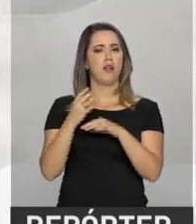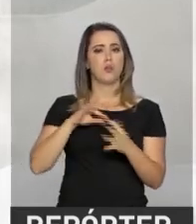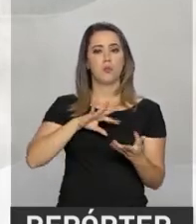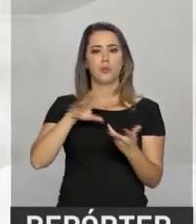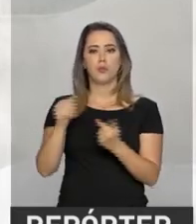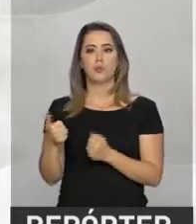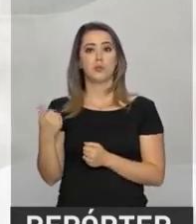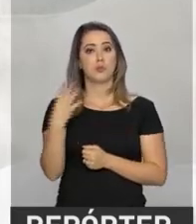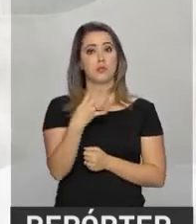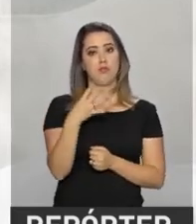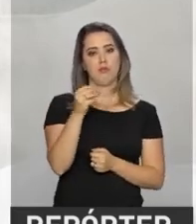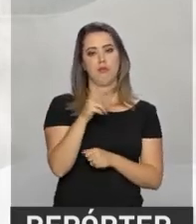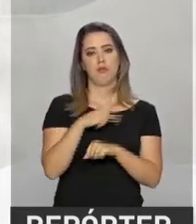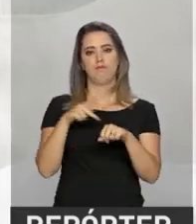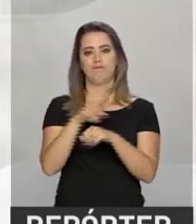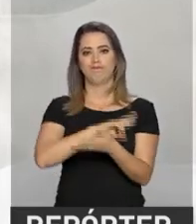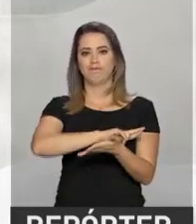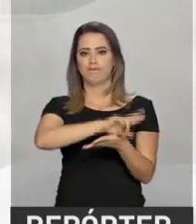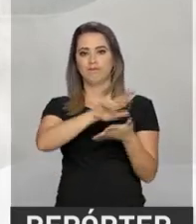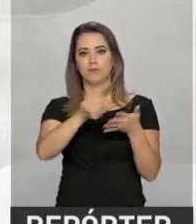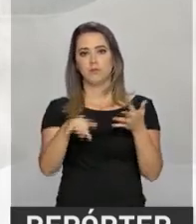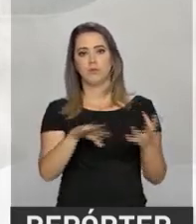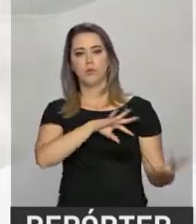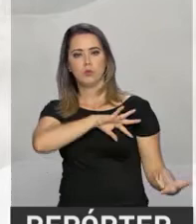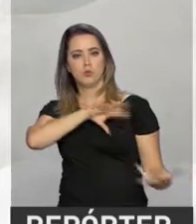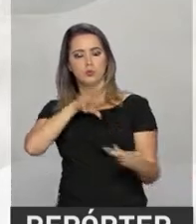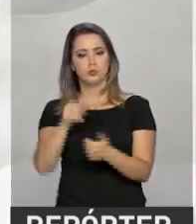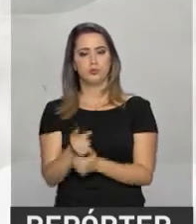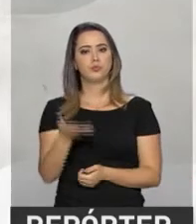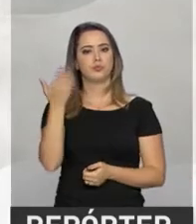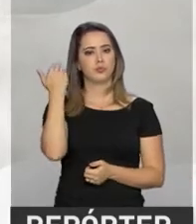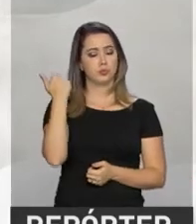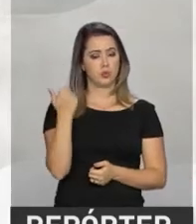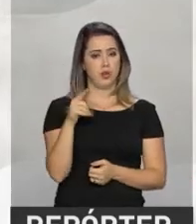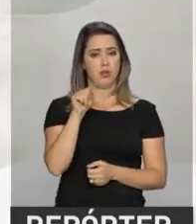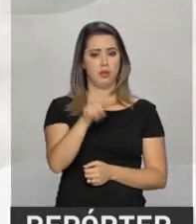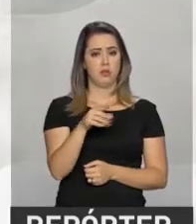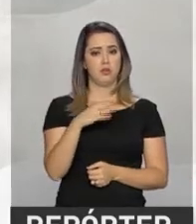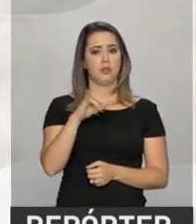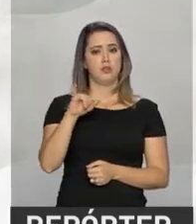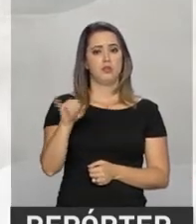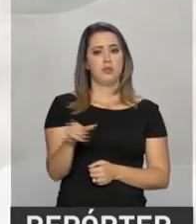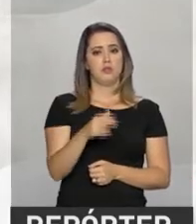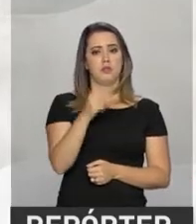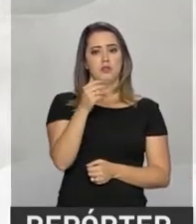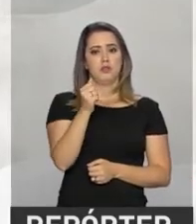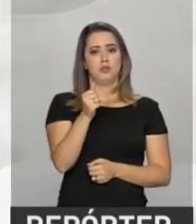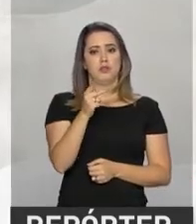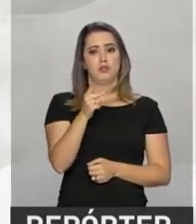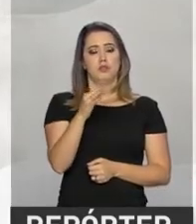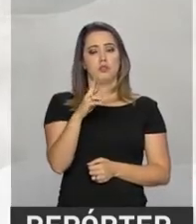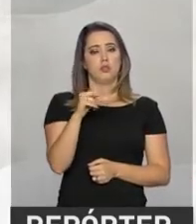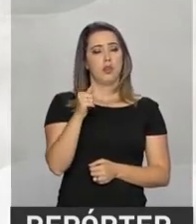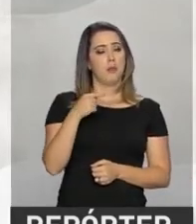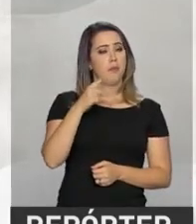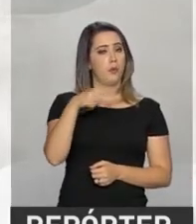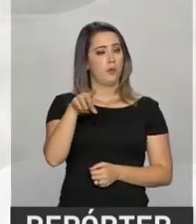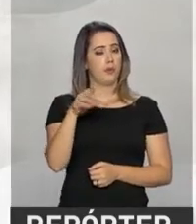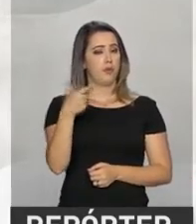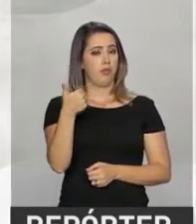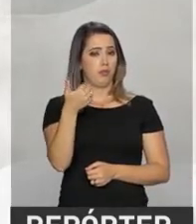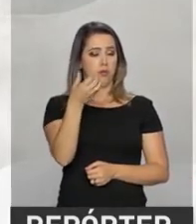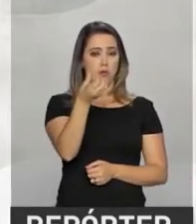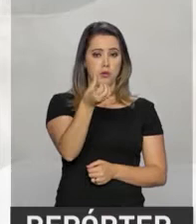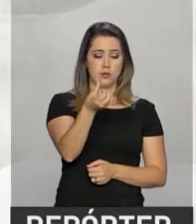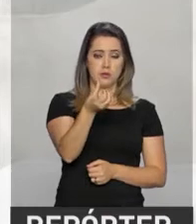140 países. O último foco de aftosa foi registrado no município de Japorã, Mato Grosso do Sul, em 2006.